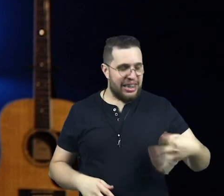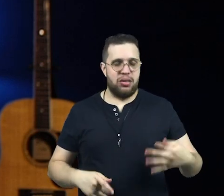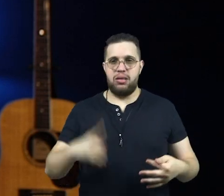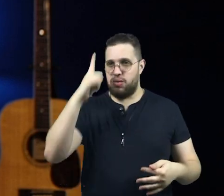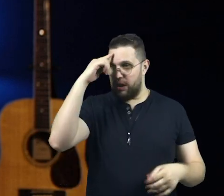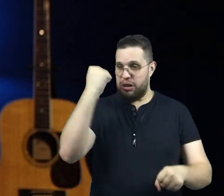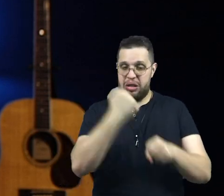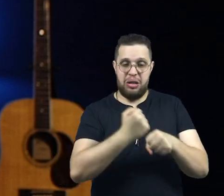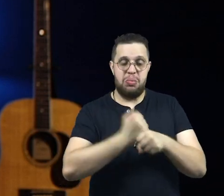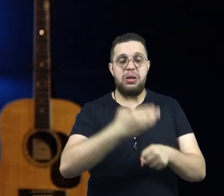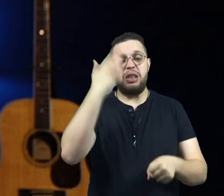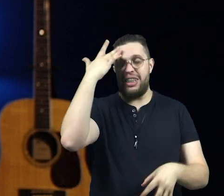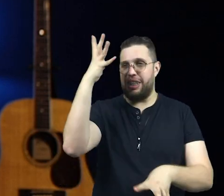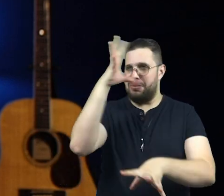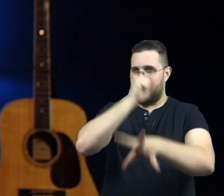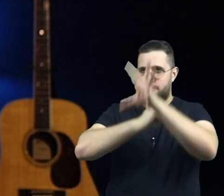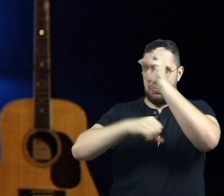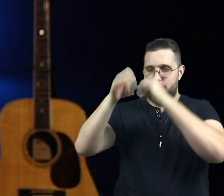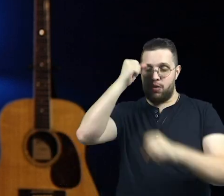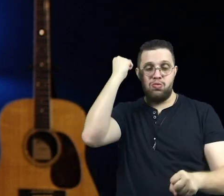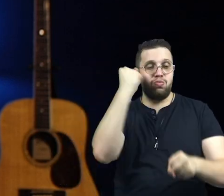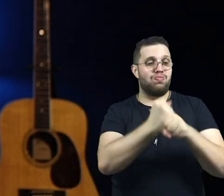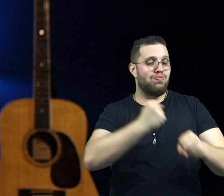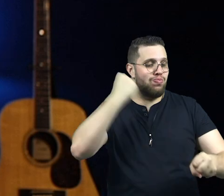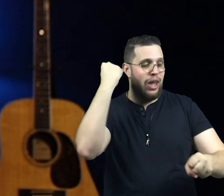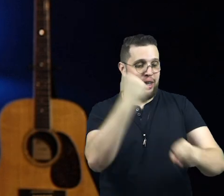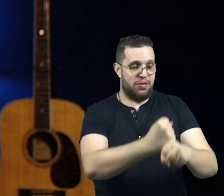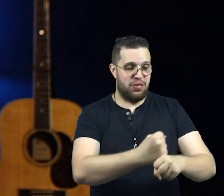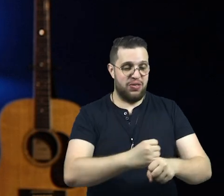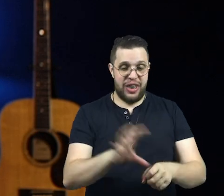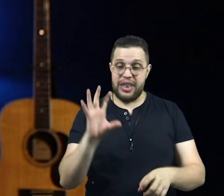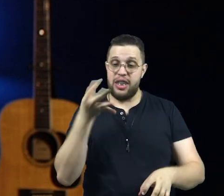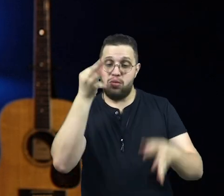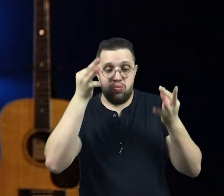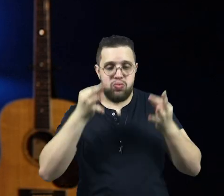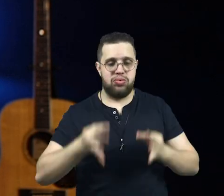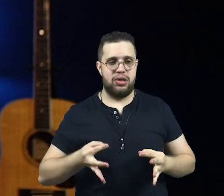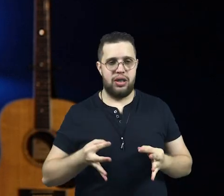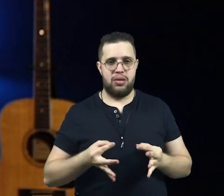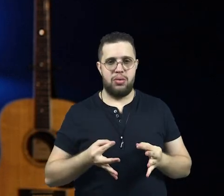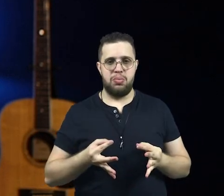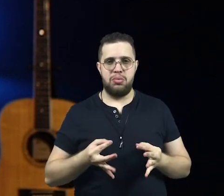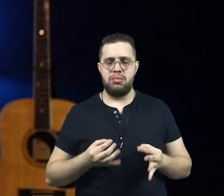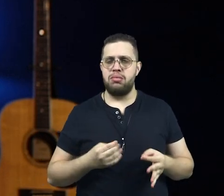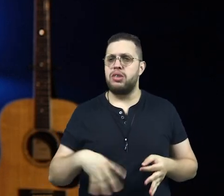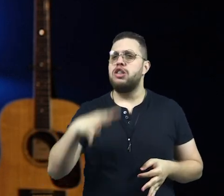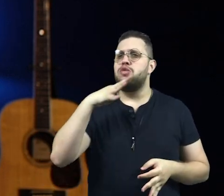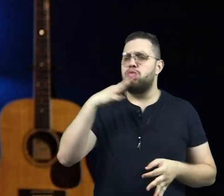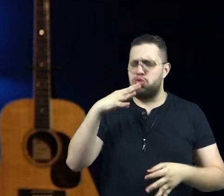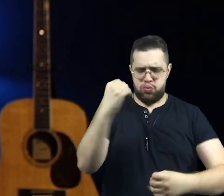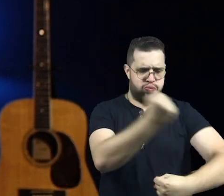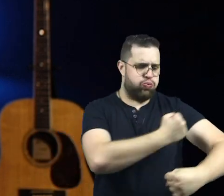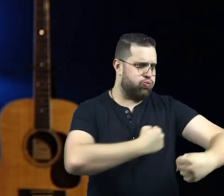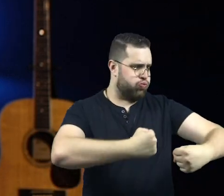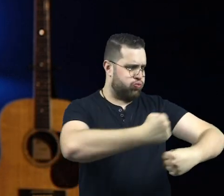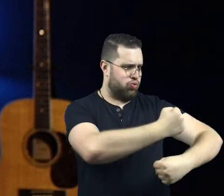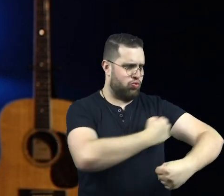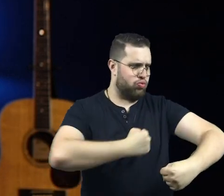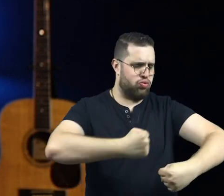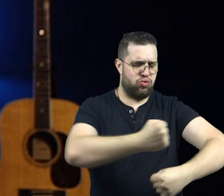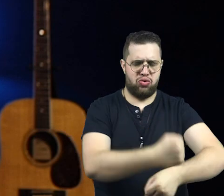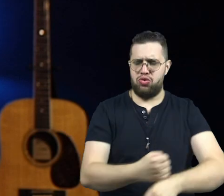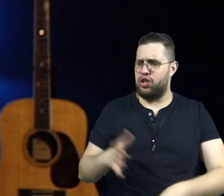martela o dedo, é porque esse cara aprendeu a bater o martelo. Ele aprendeu a bater o prego. Você conhece um cozinheiro que já faz anos